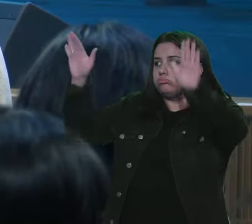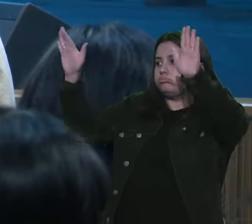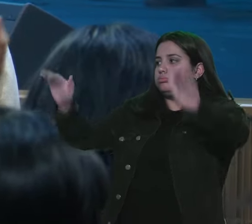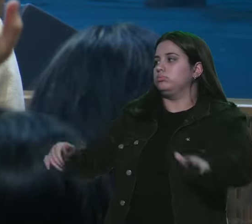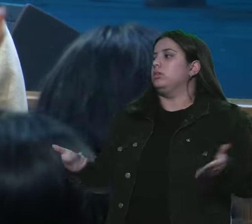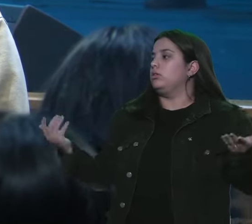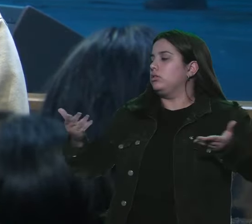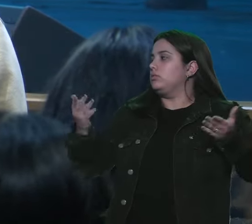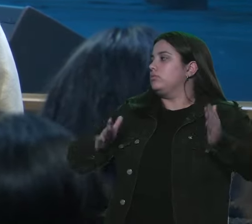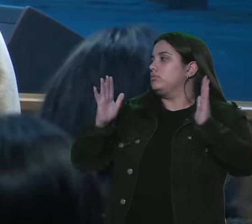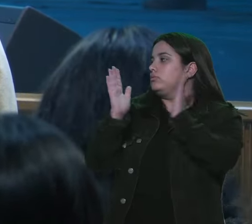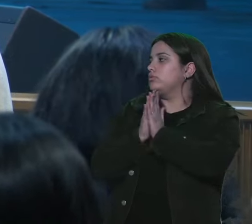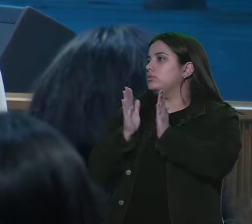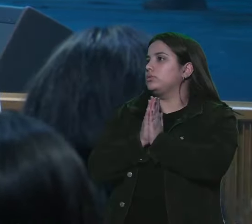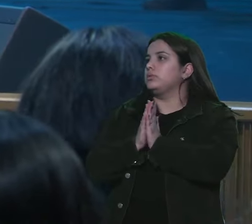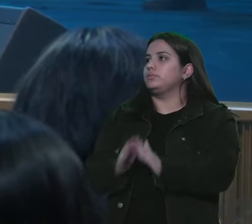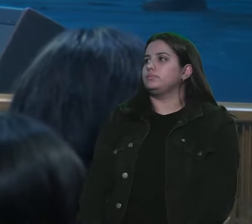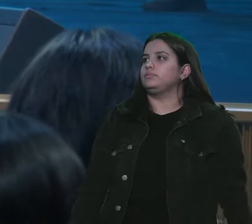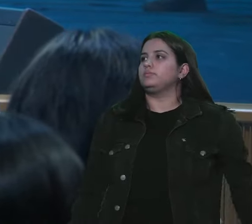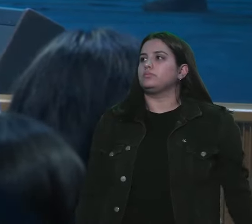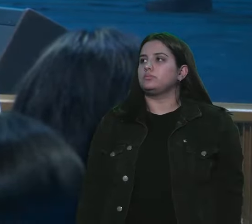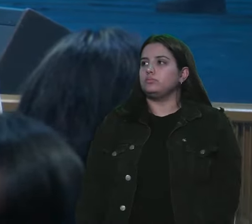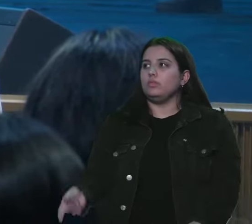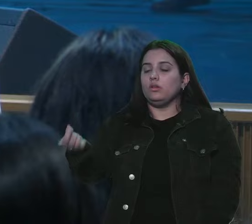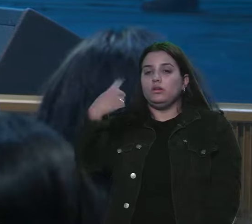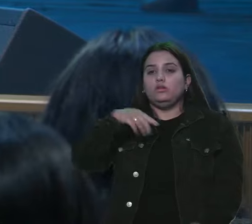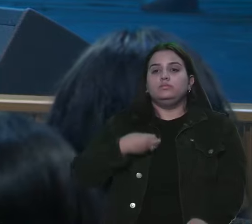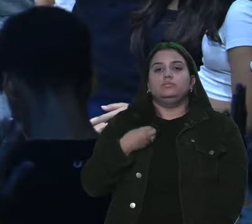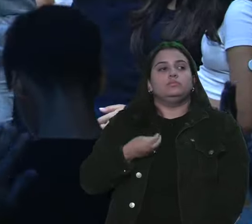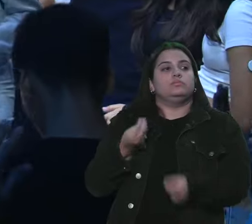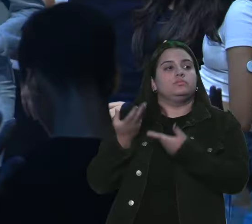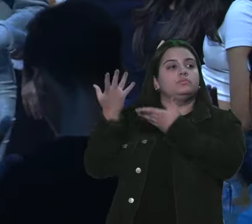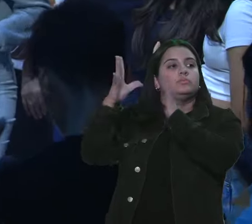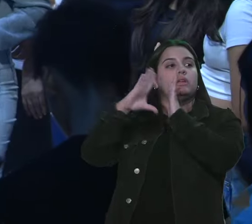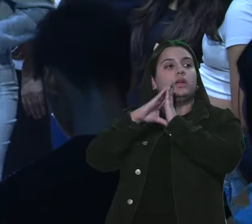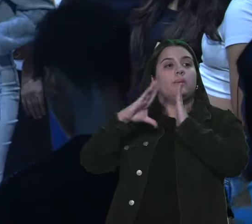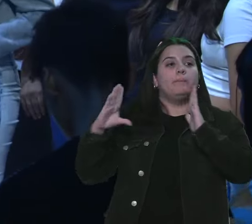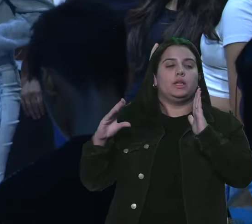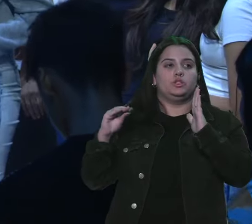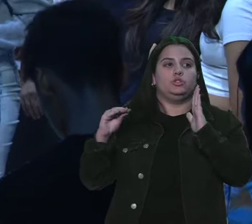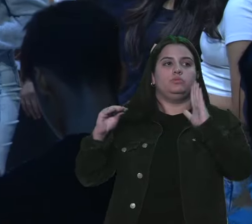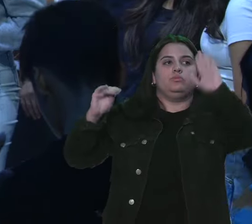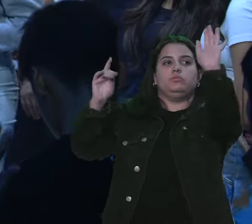orar por este povo. E você que está entregando a sua vida para Jesus, repete assim comigo: Senhor Jesus,